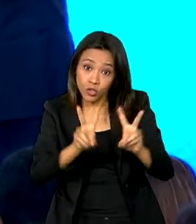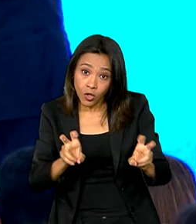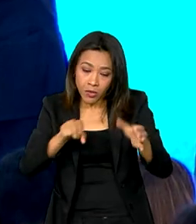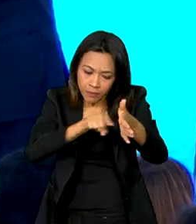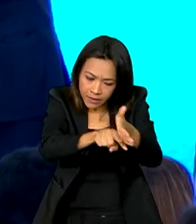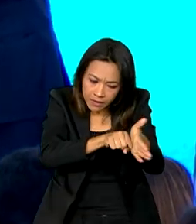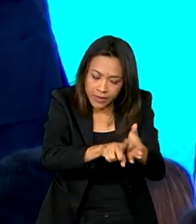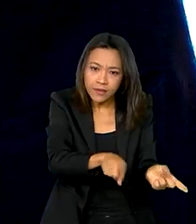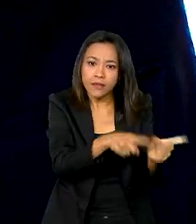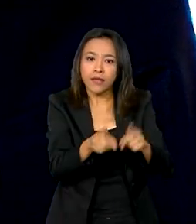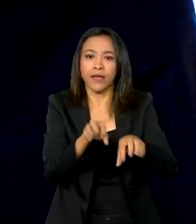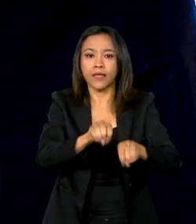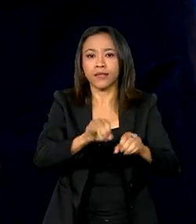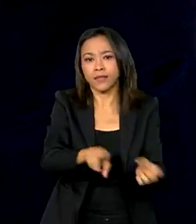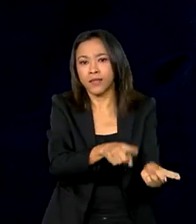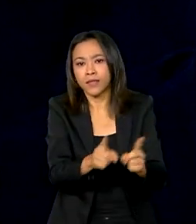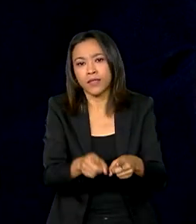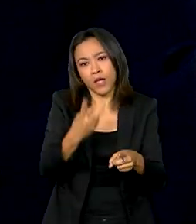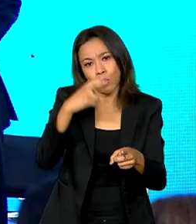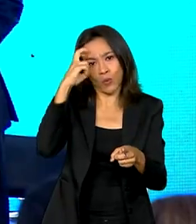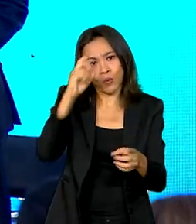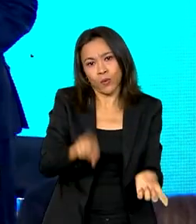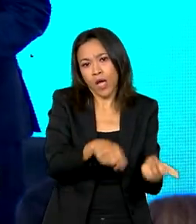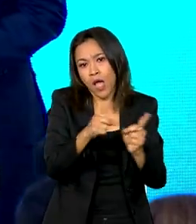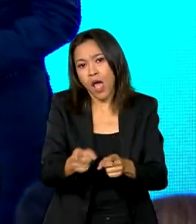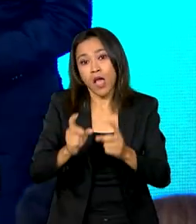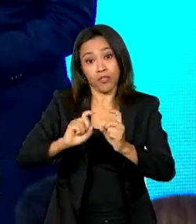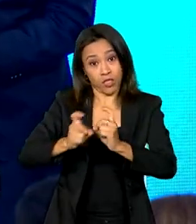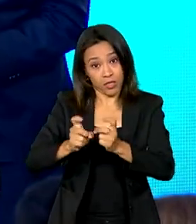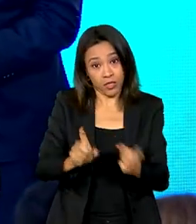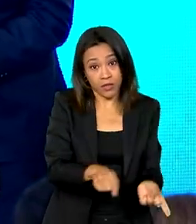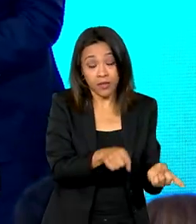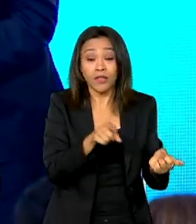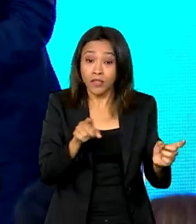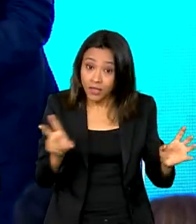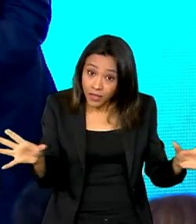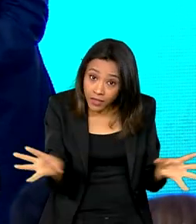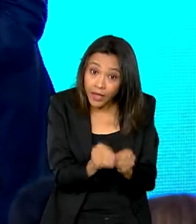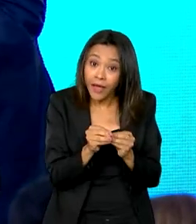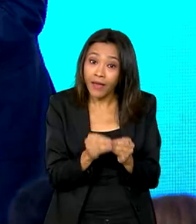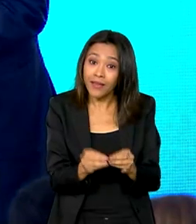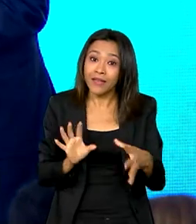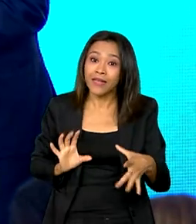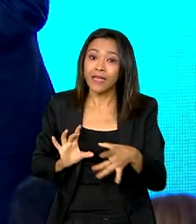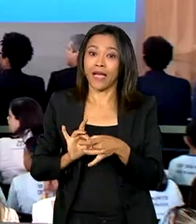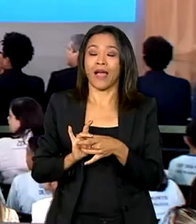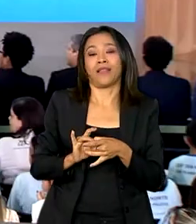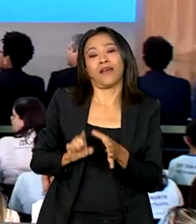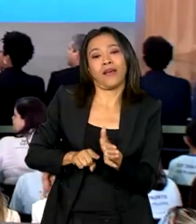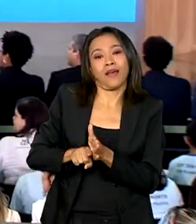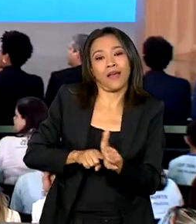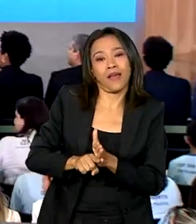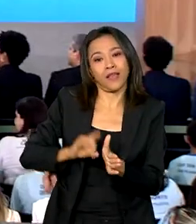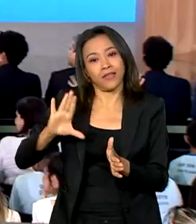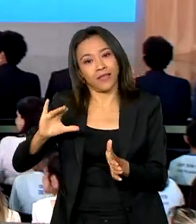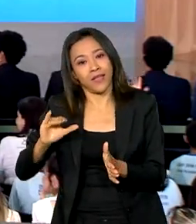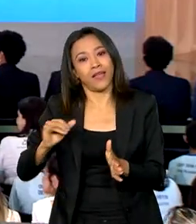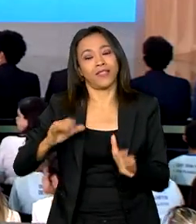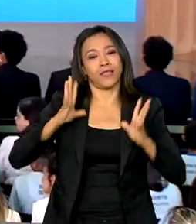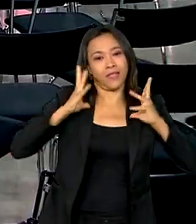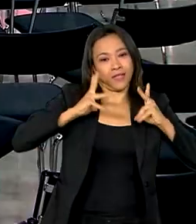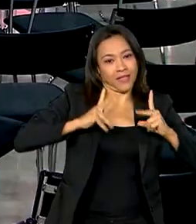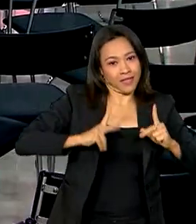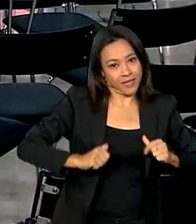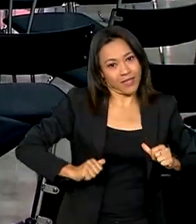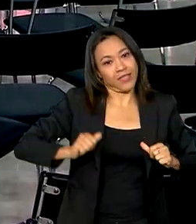científicas, educacionais, culturais e administrativas relacionadas com a medicina, a higiene e a saúde pública em